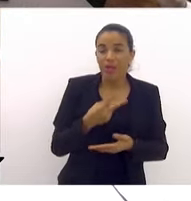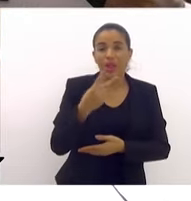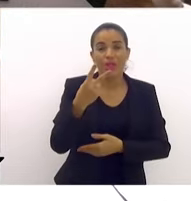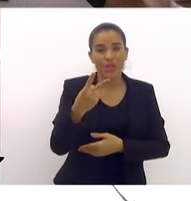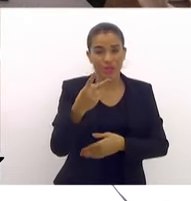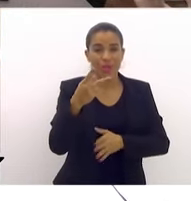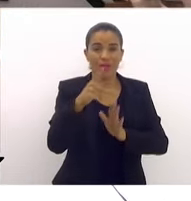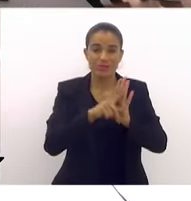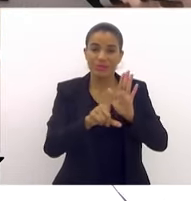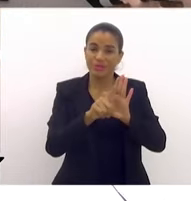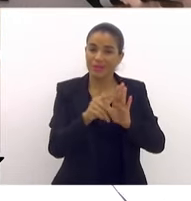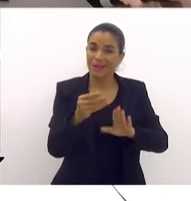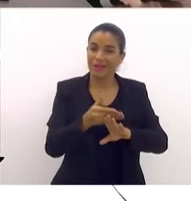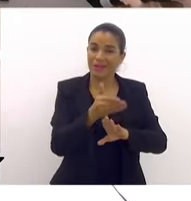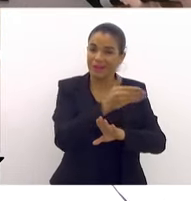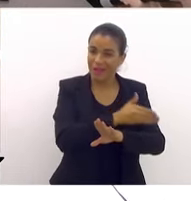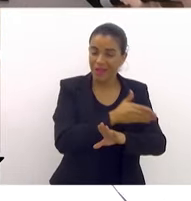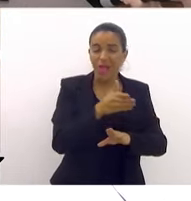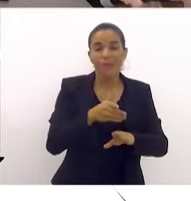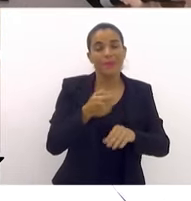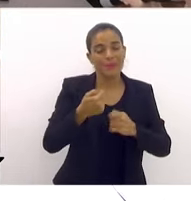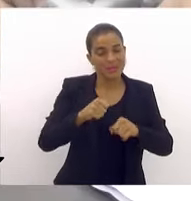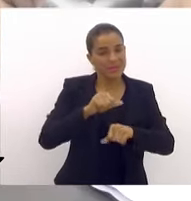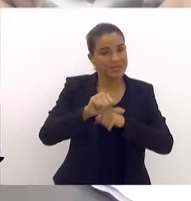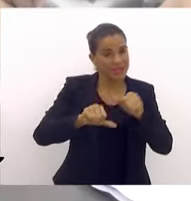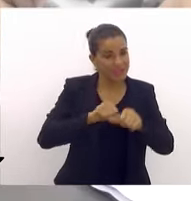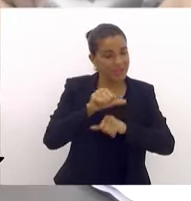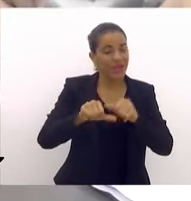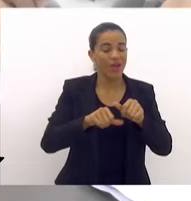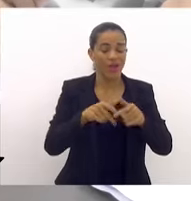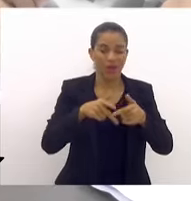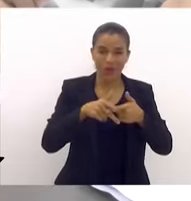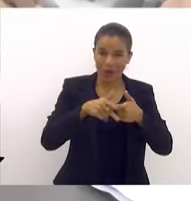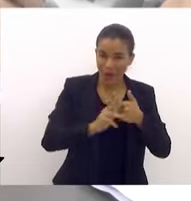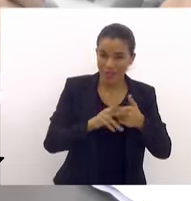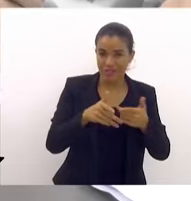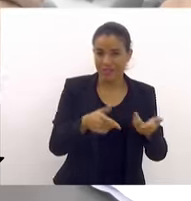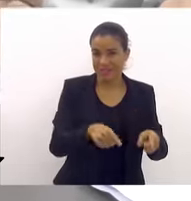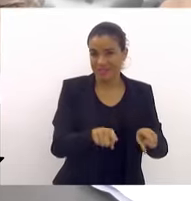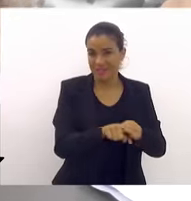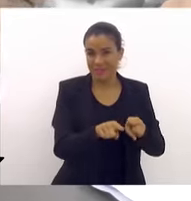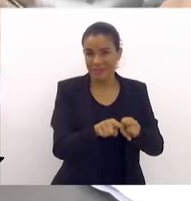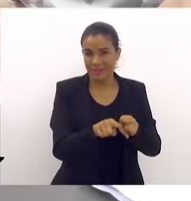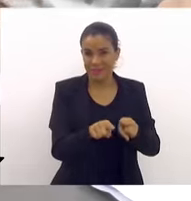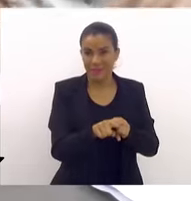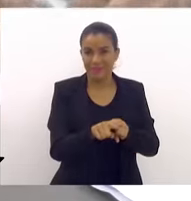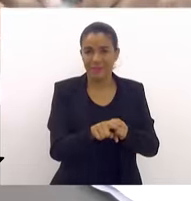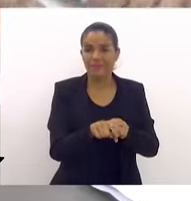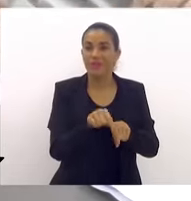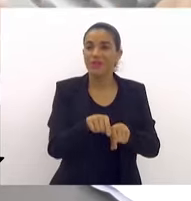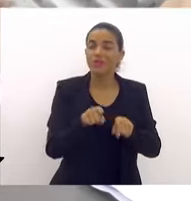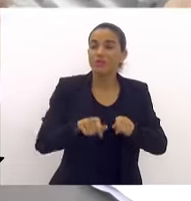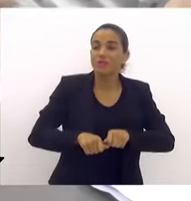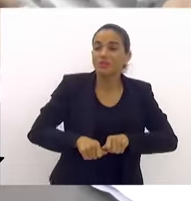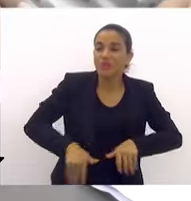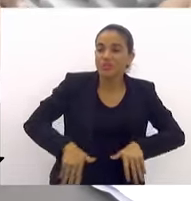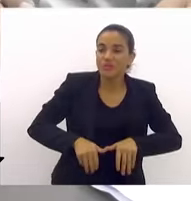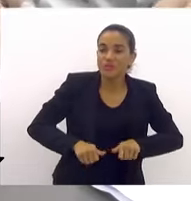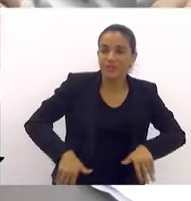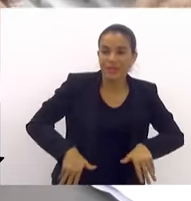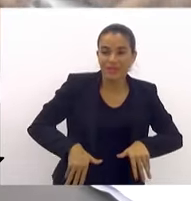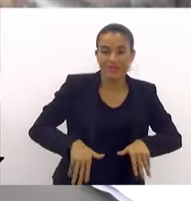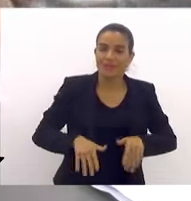antes. Exatamente. Então, tá também certinho. Corrigir esse, aquela decorrente de despesa, uma questão